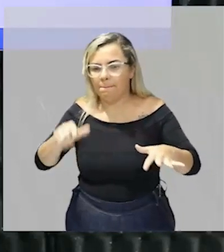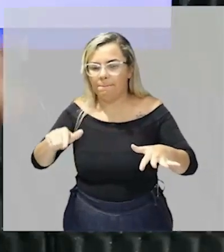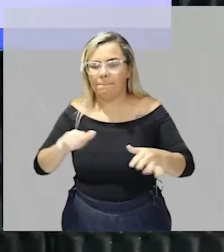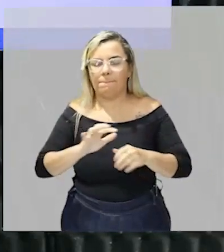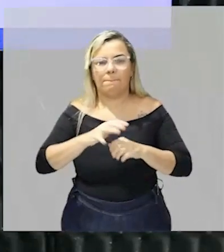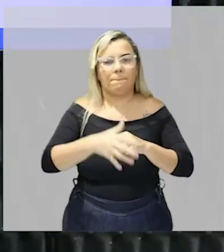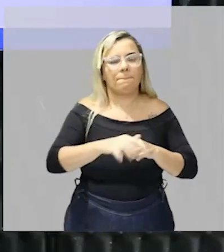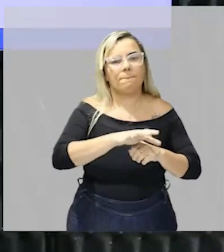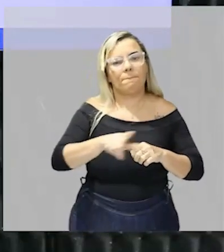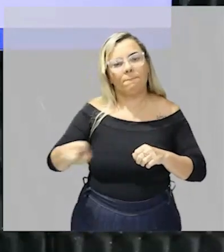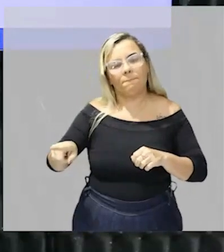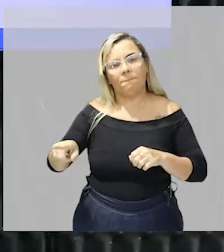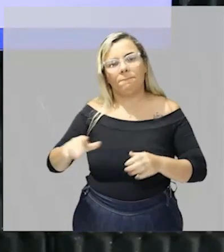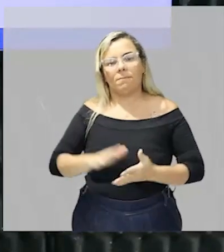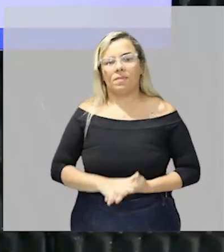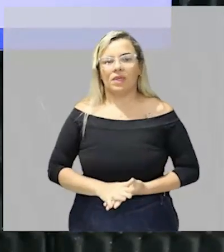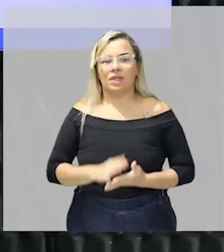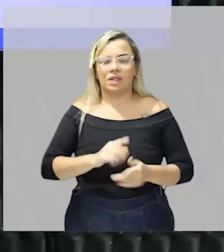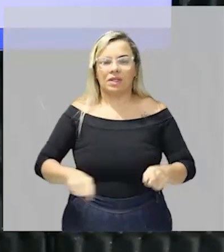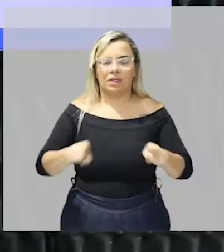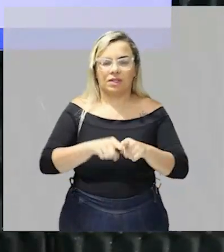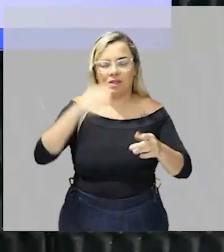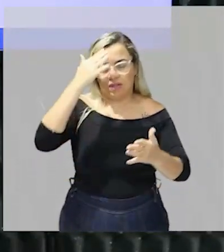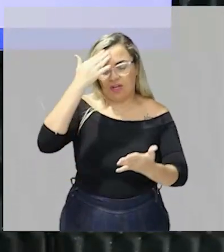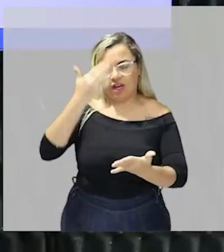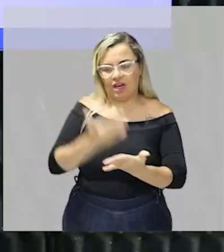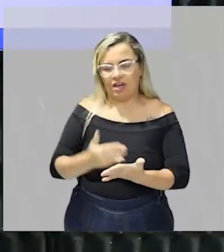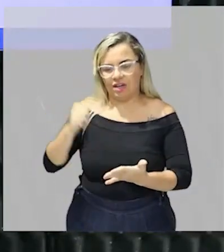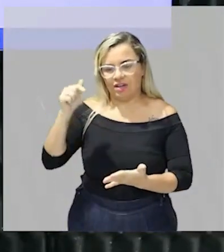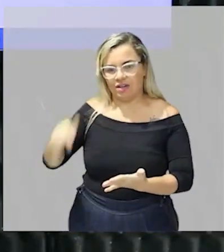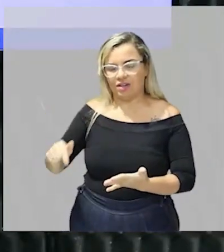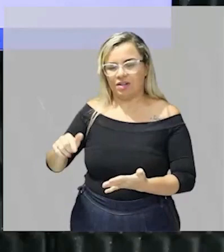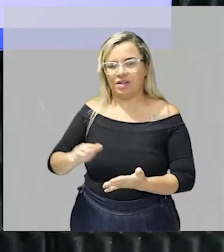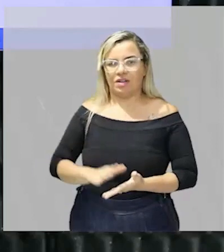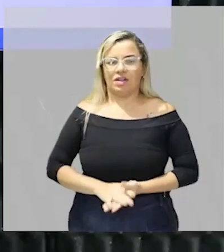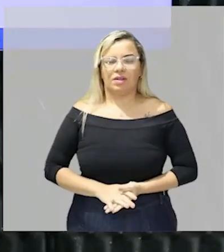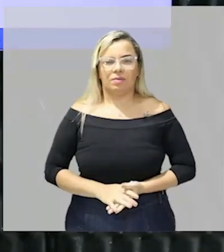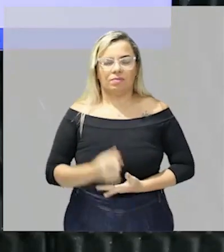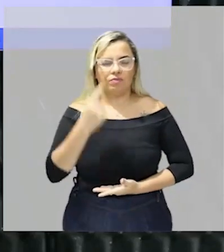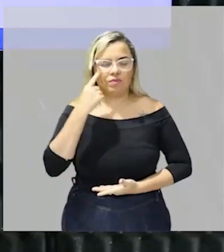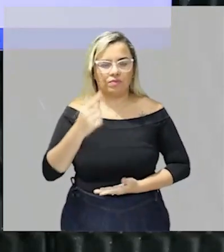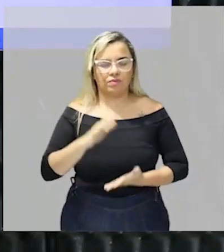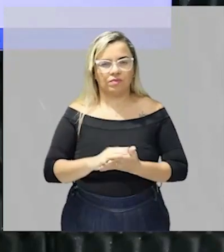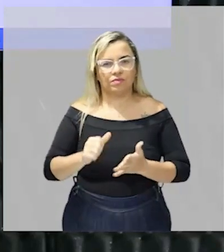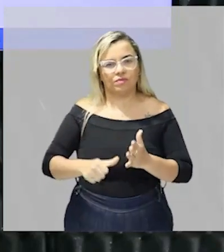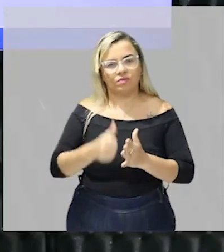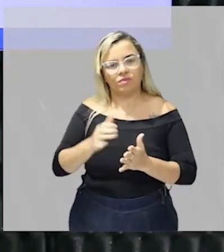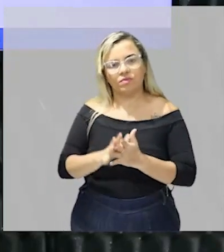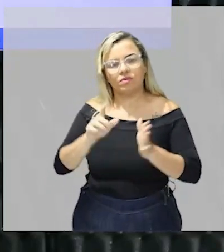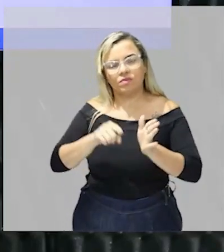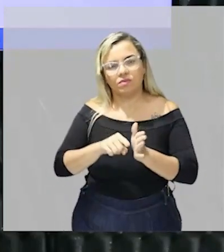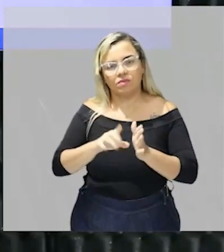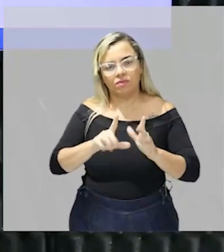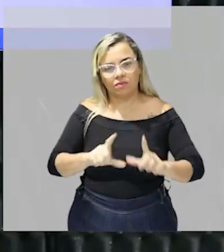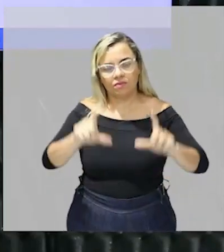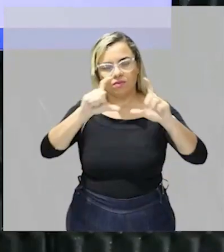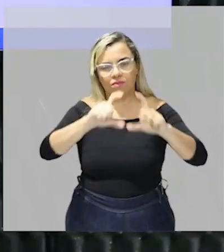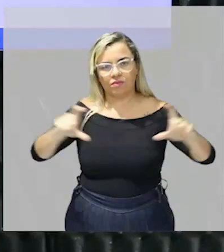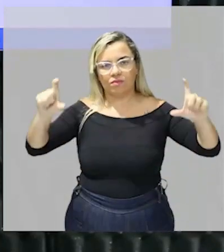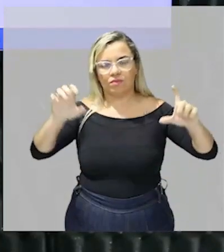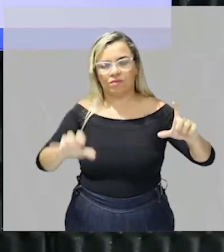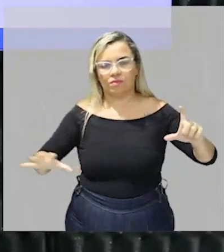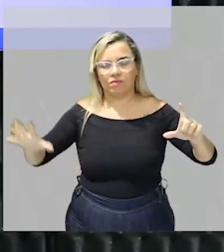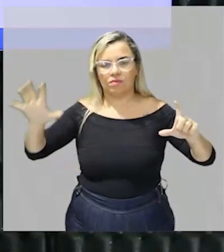as crenças dos nativos. Mas no primeiro momento, observe que essa questão, no primeiro momento, os